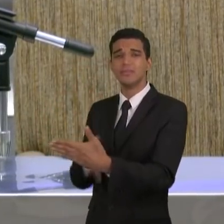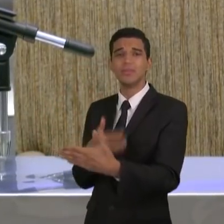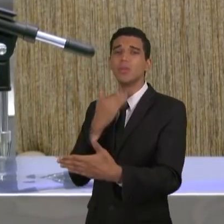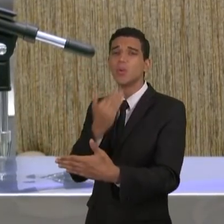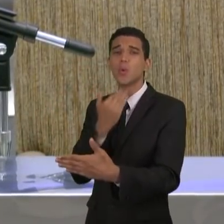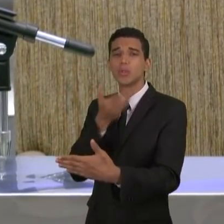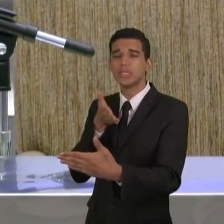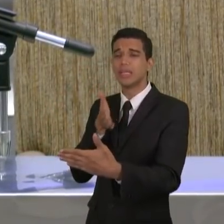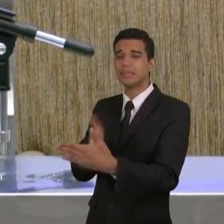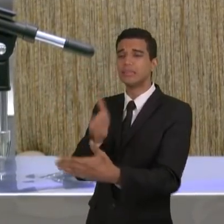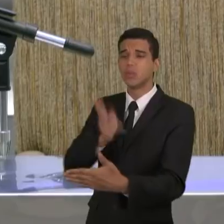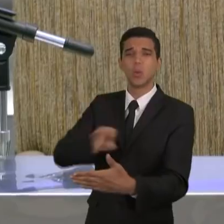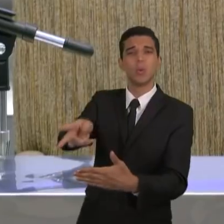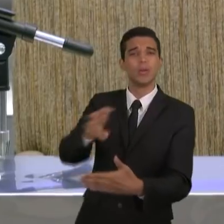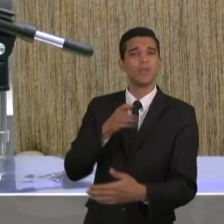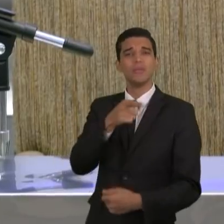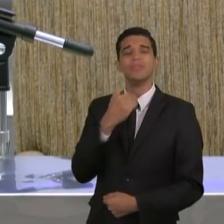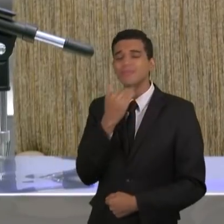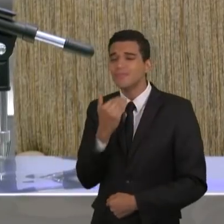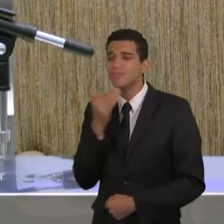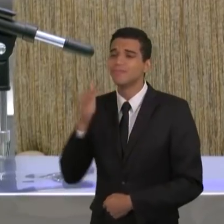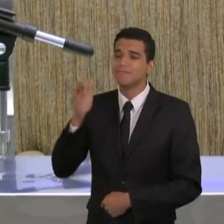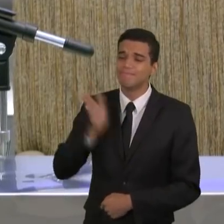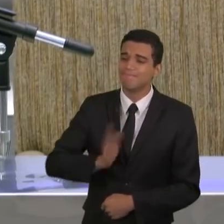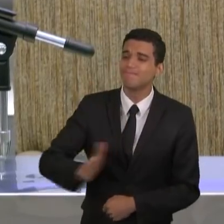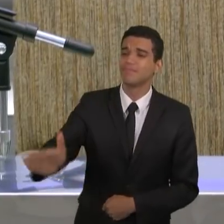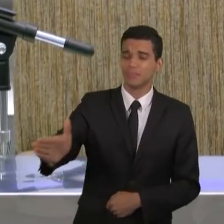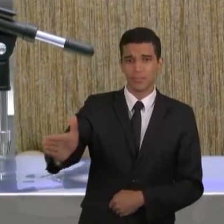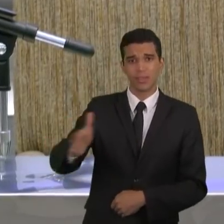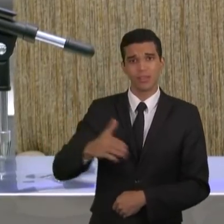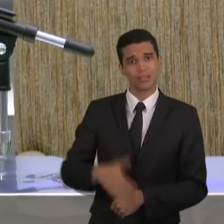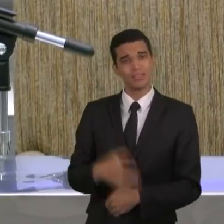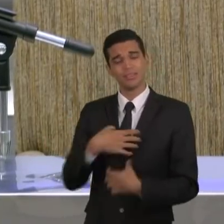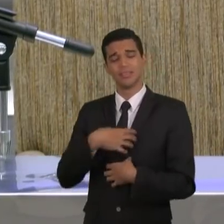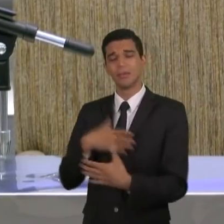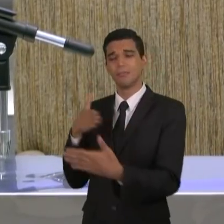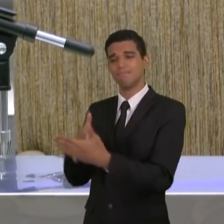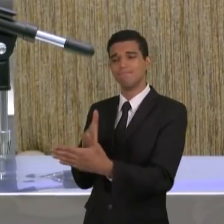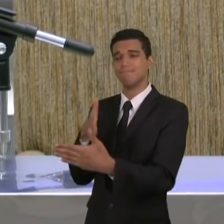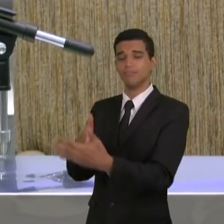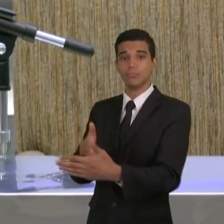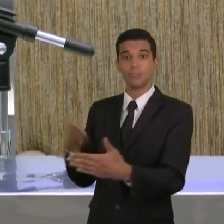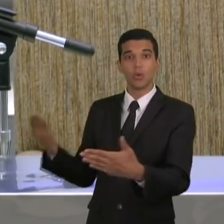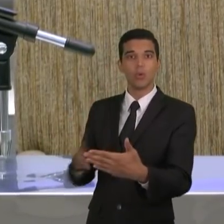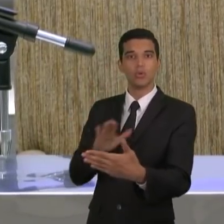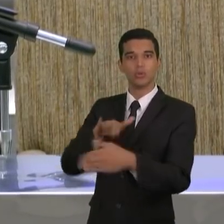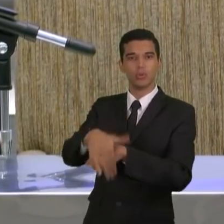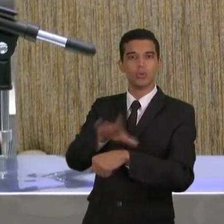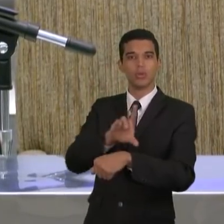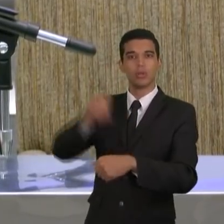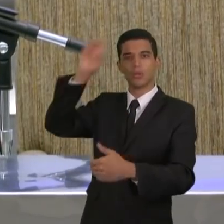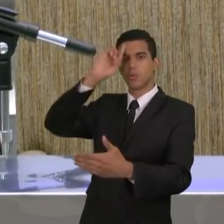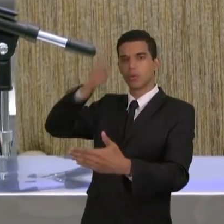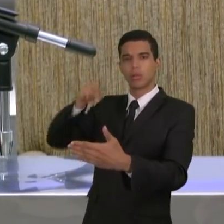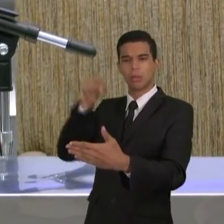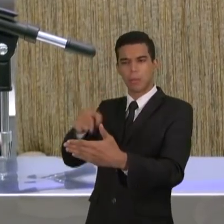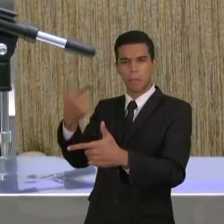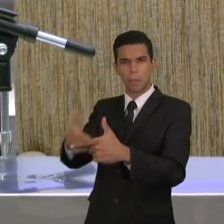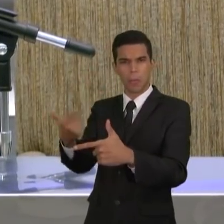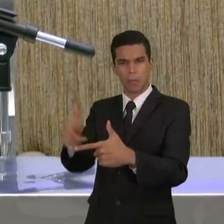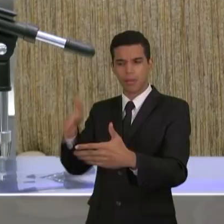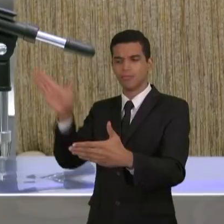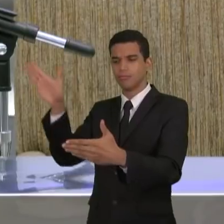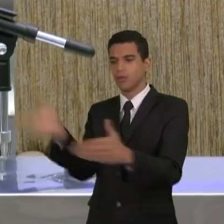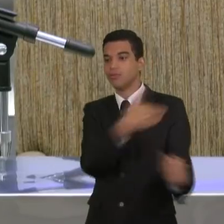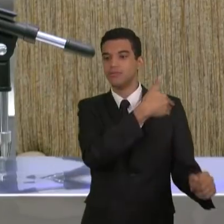lado para o outro Uma abre de um lado para o outro para abrir caminho para você marchar para você ir em frente para você caminhar